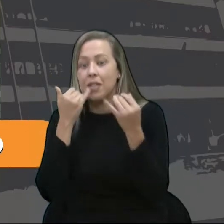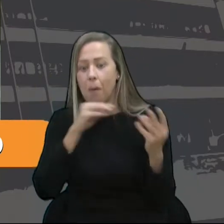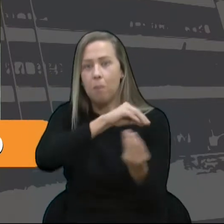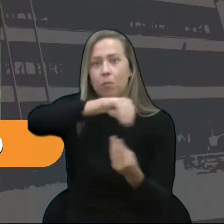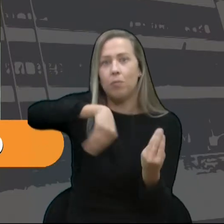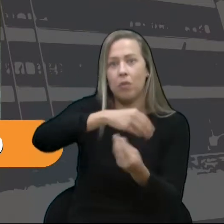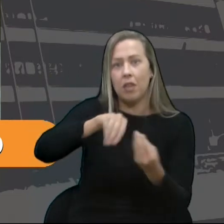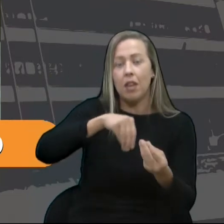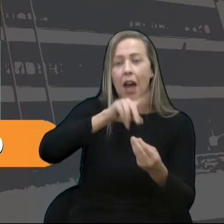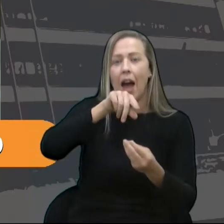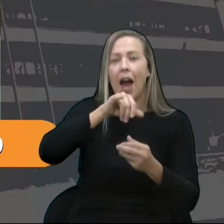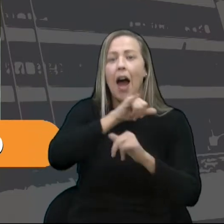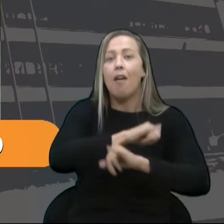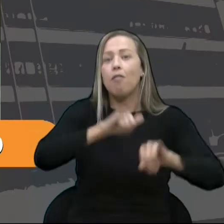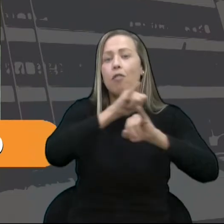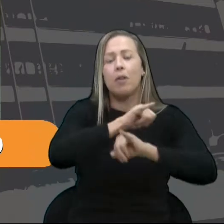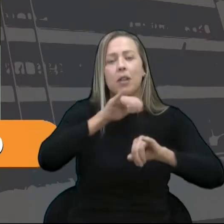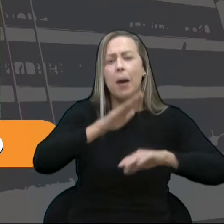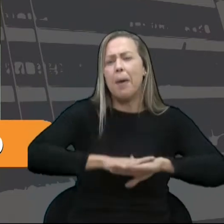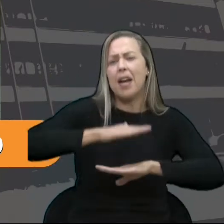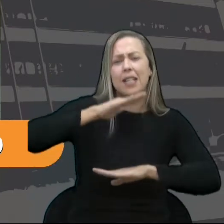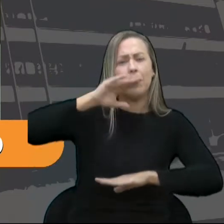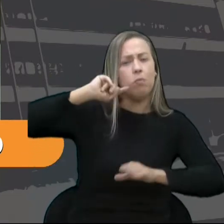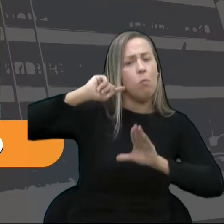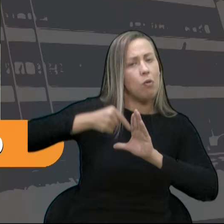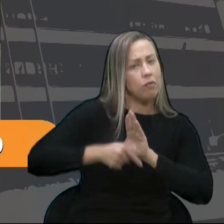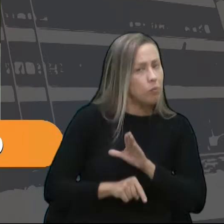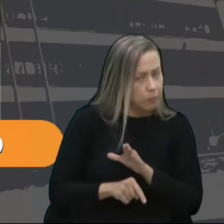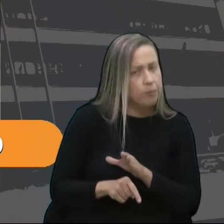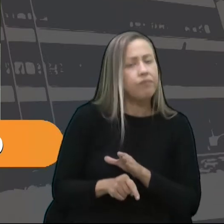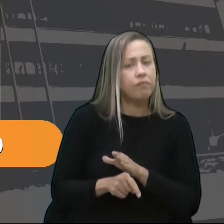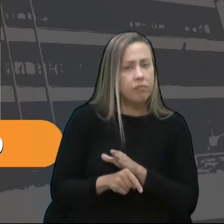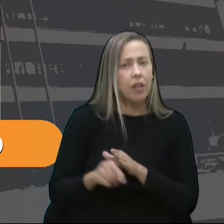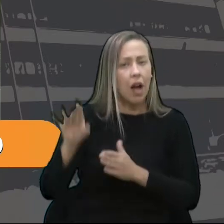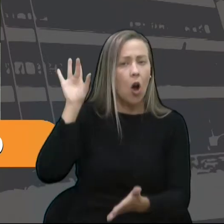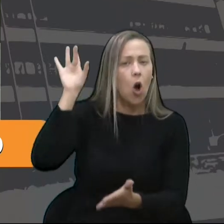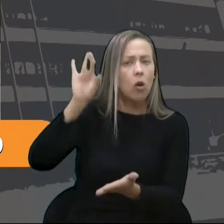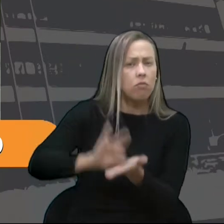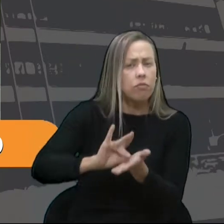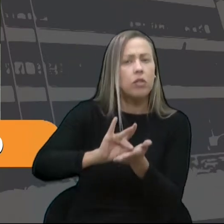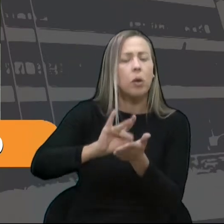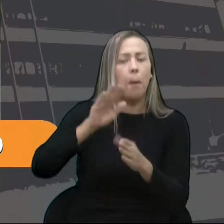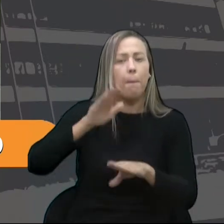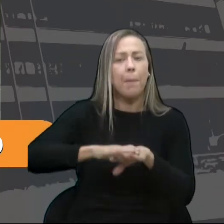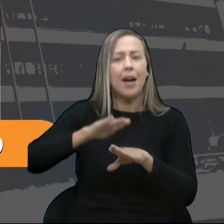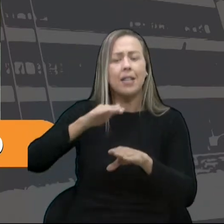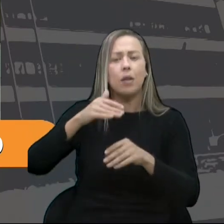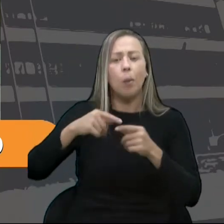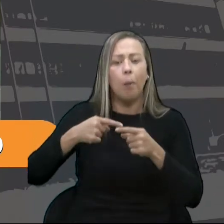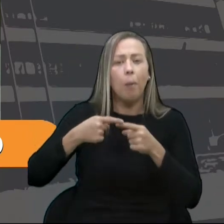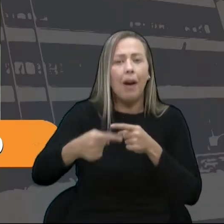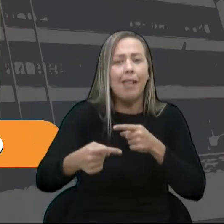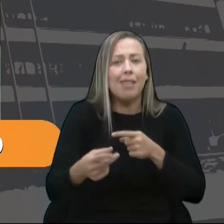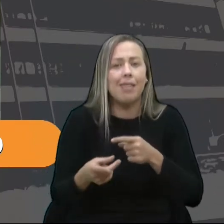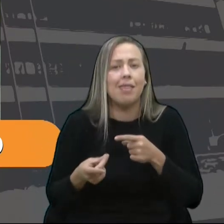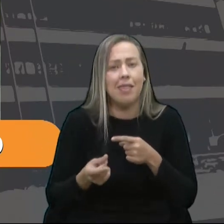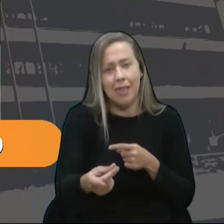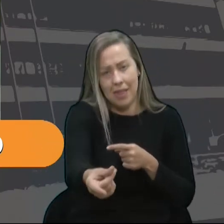a formação vai além, né? É algo que se consolida mais no médio e no longo prazo,